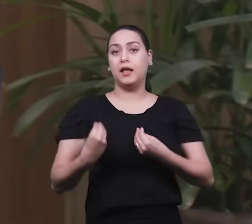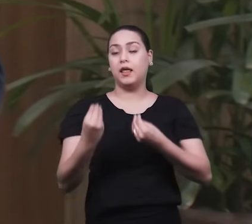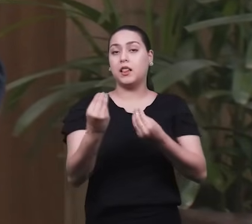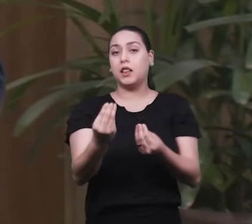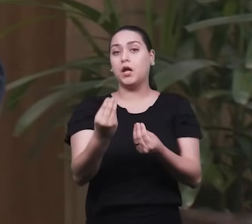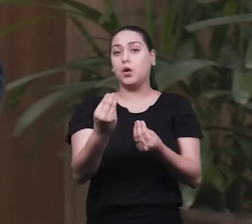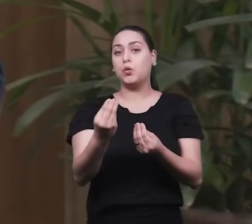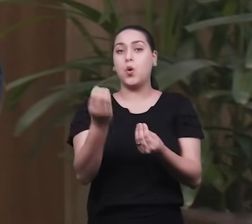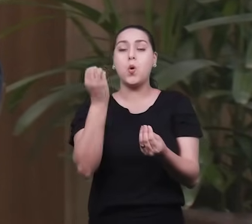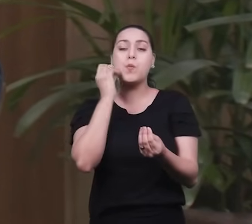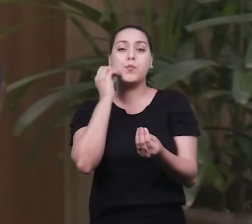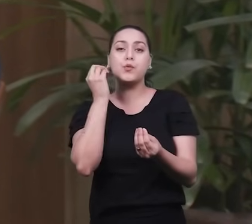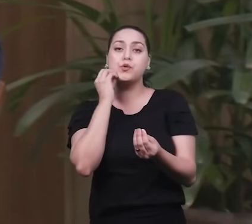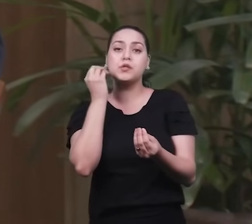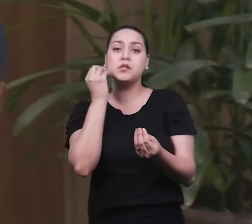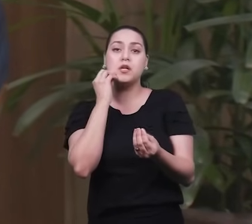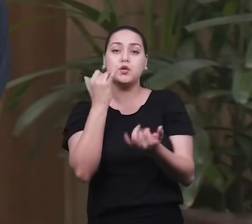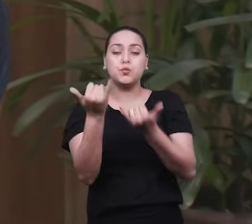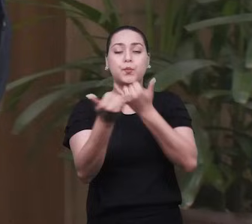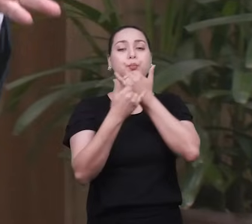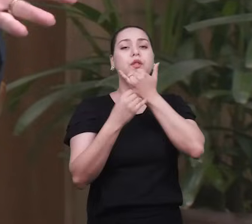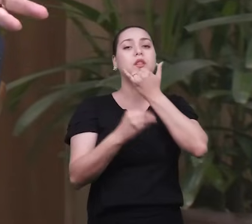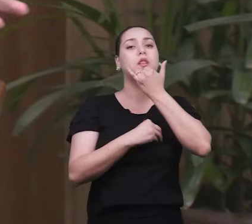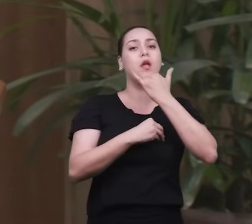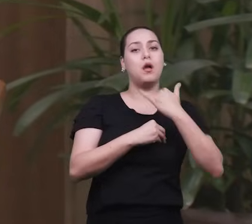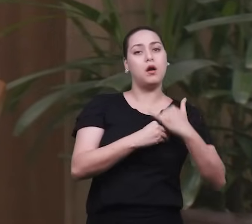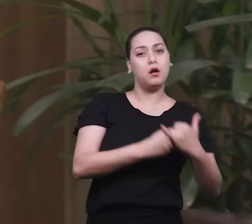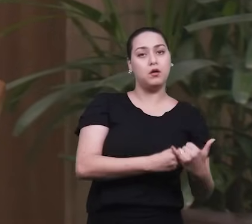a oportunidade de perdão de